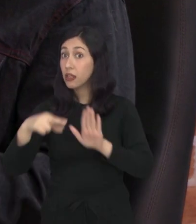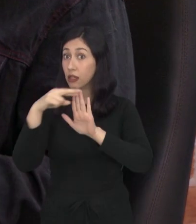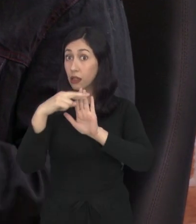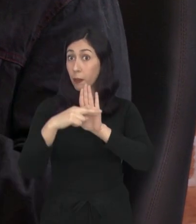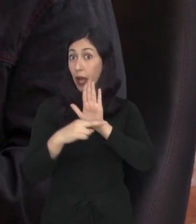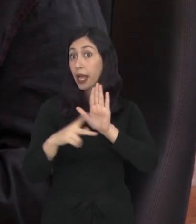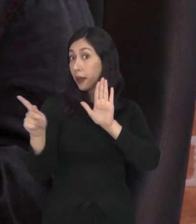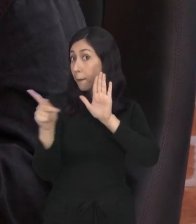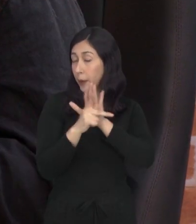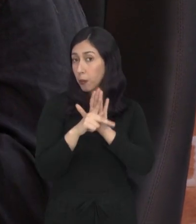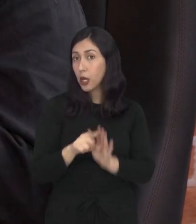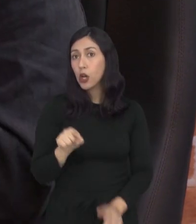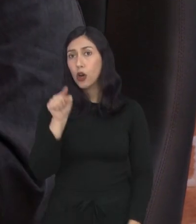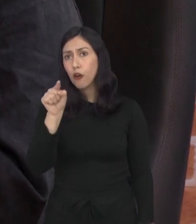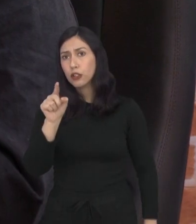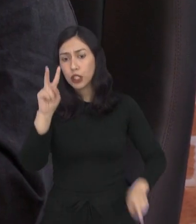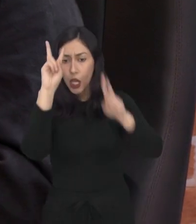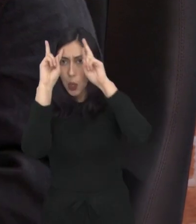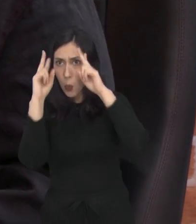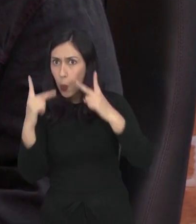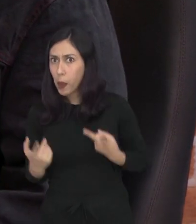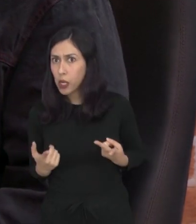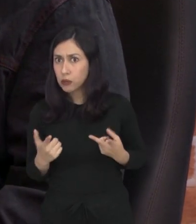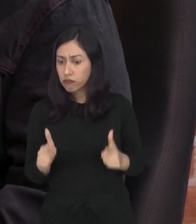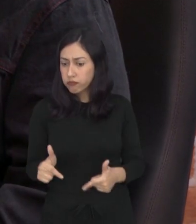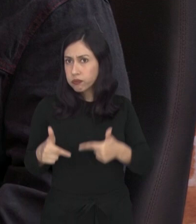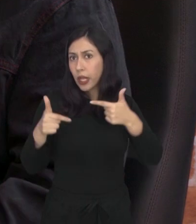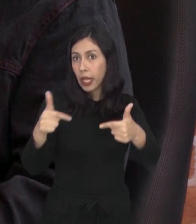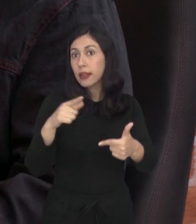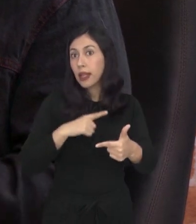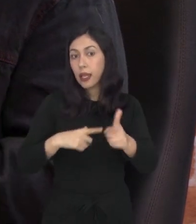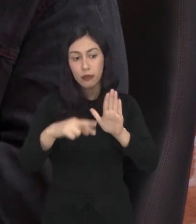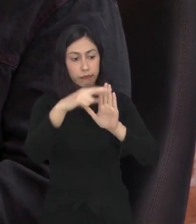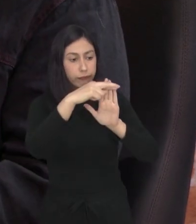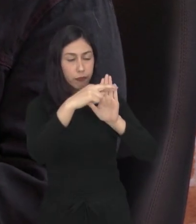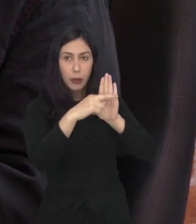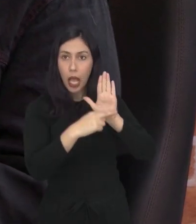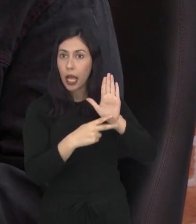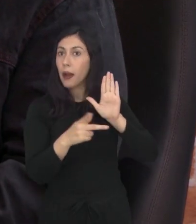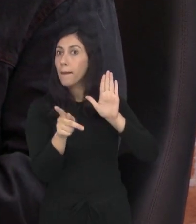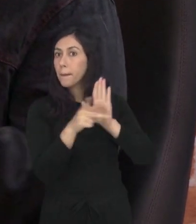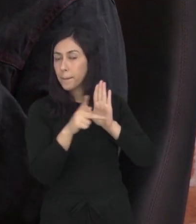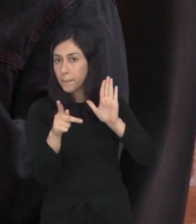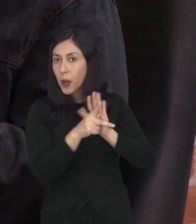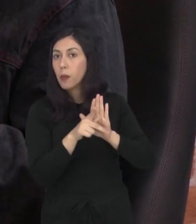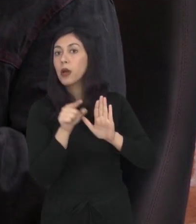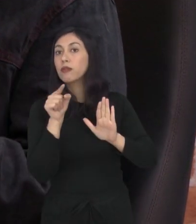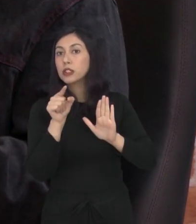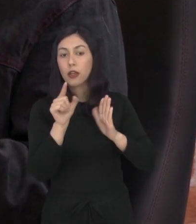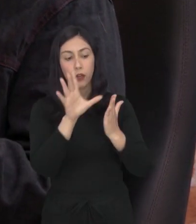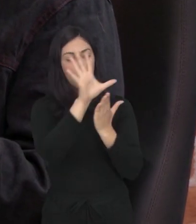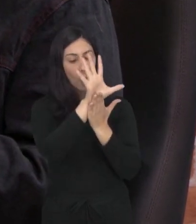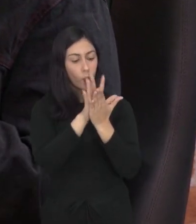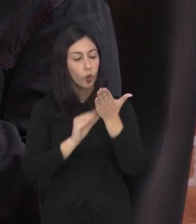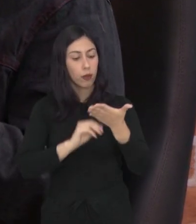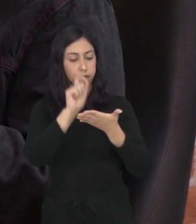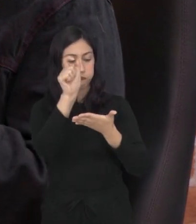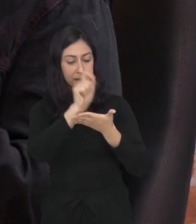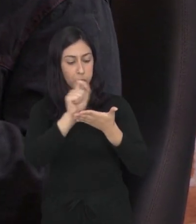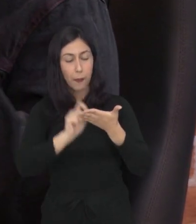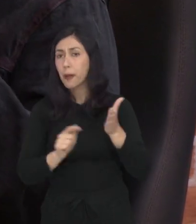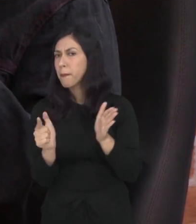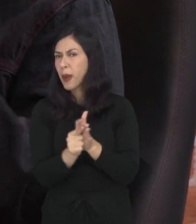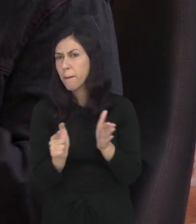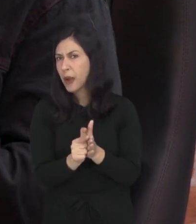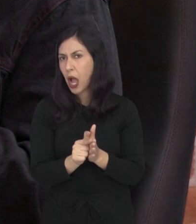um humano guerreiro, dentro do D&D, tem essas regras. Você vai pegar isso, vai montar uma ficha. Pode ser no papel, pode ser no computador,